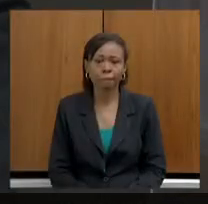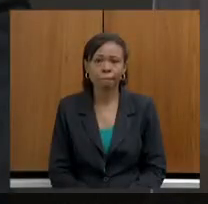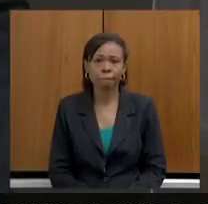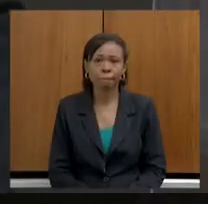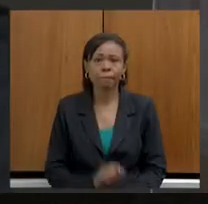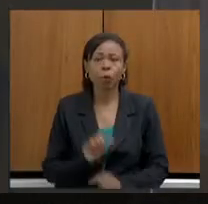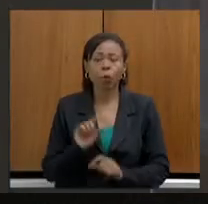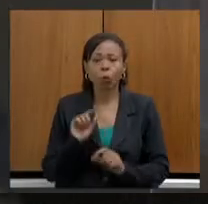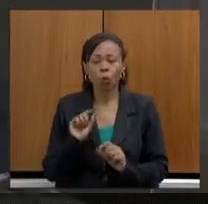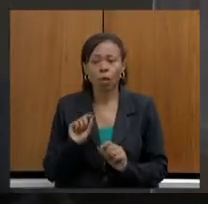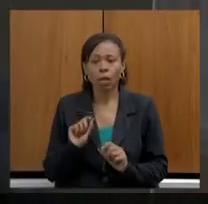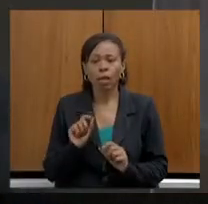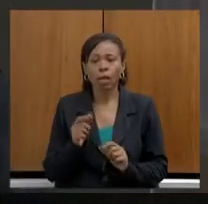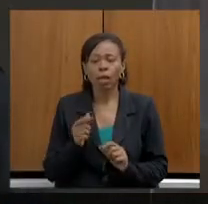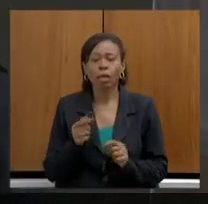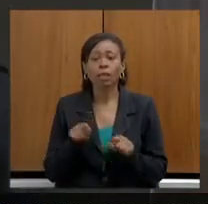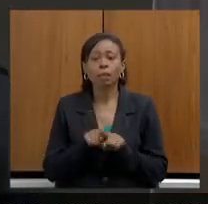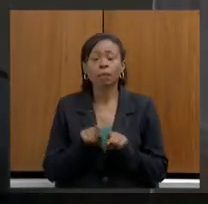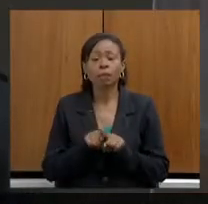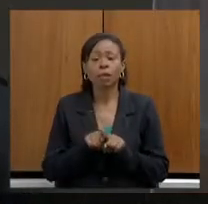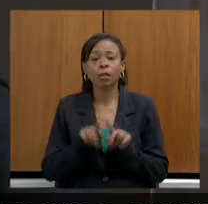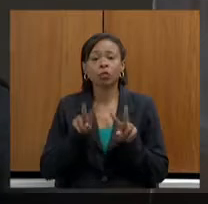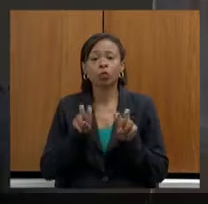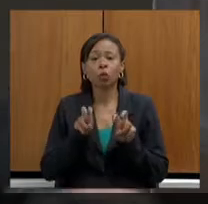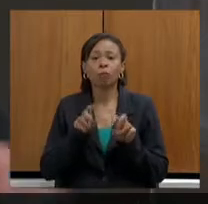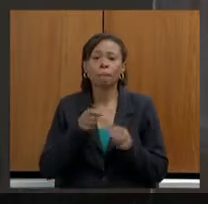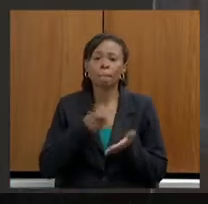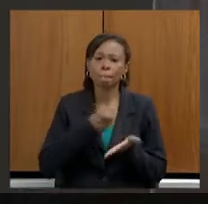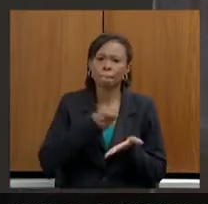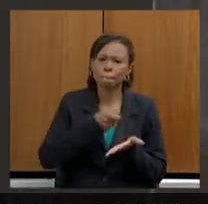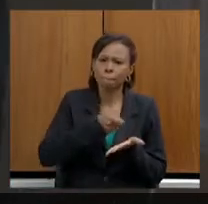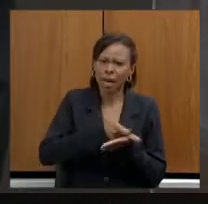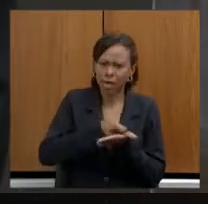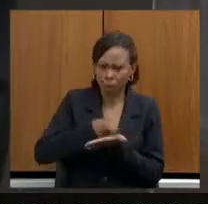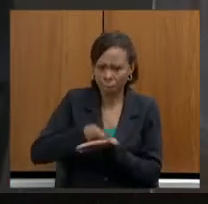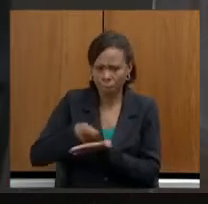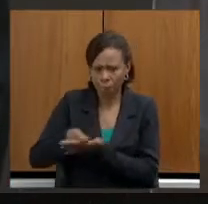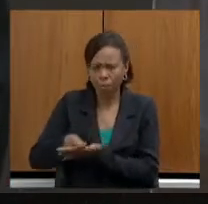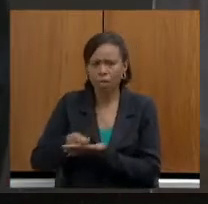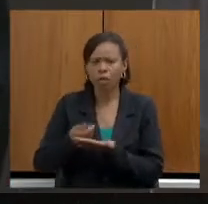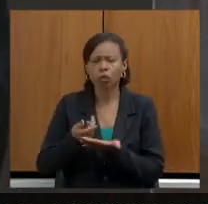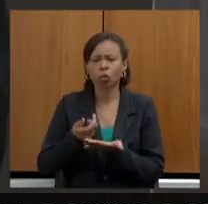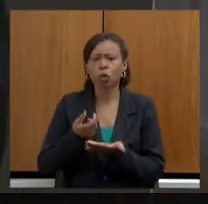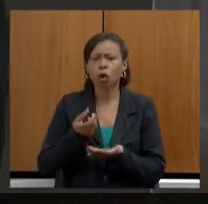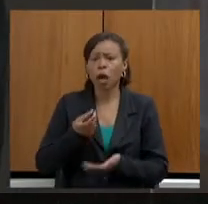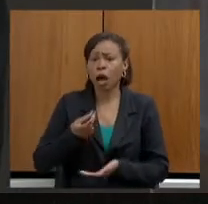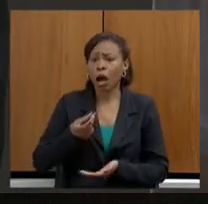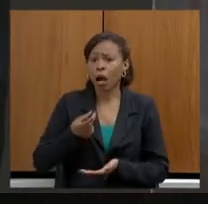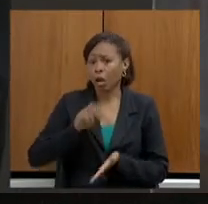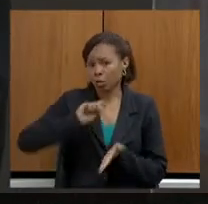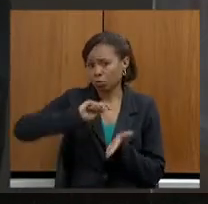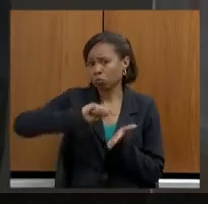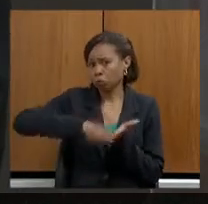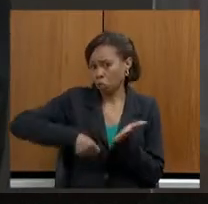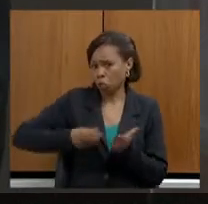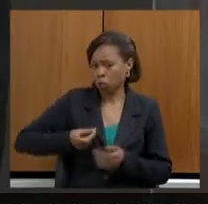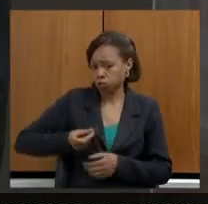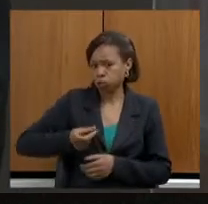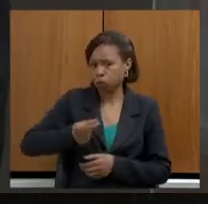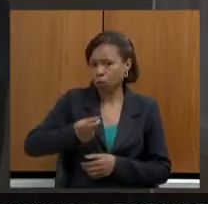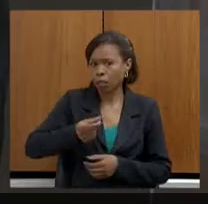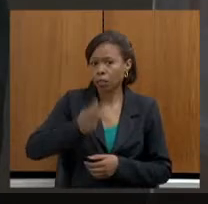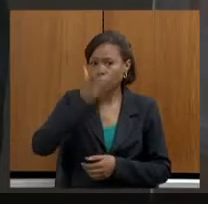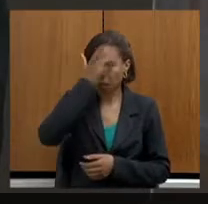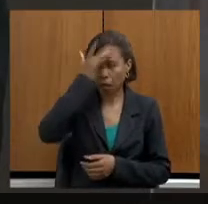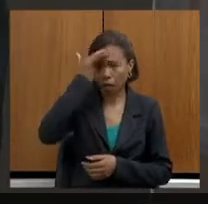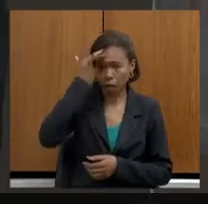relacionados ainda a pagamentos a efetivações deputado a Beatriz a efetivações os